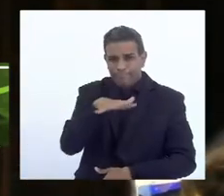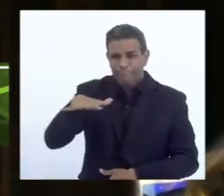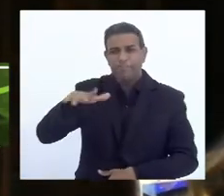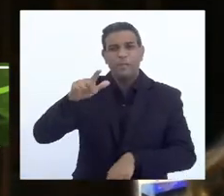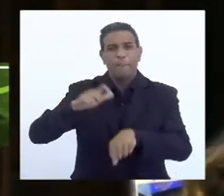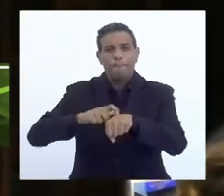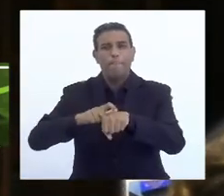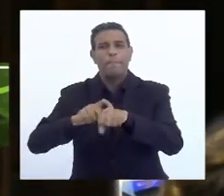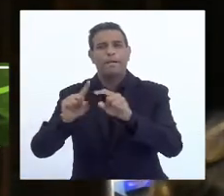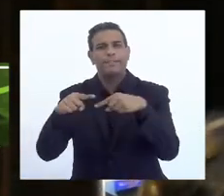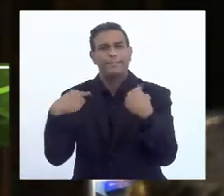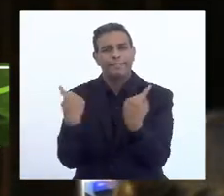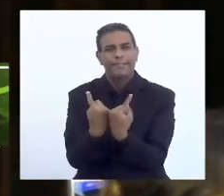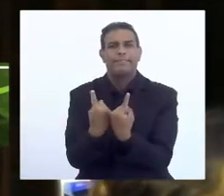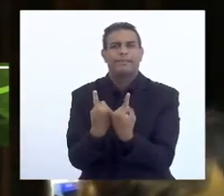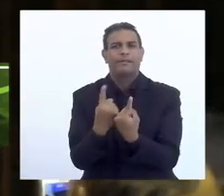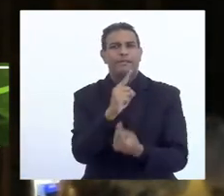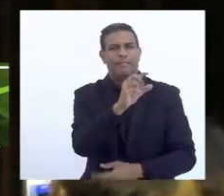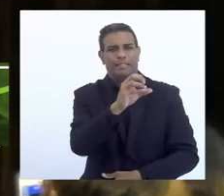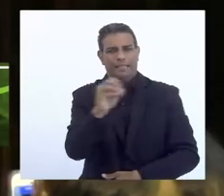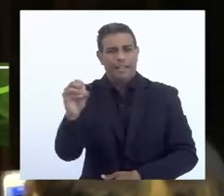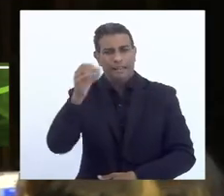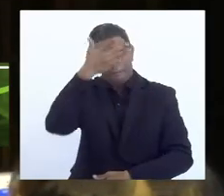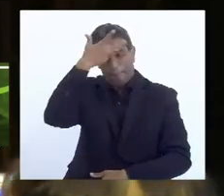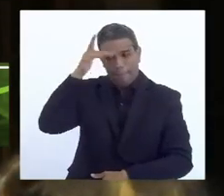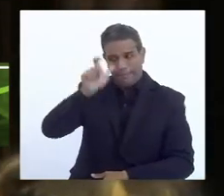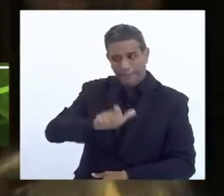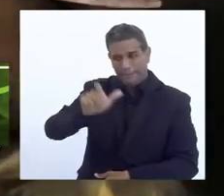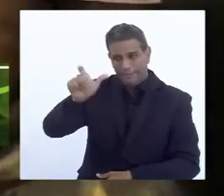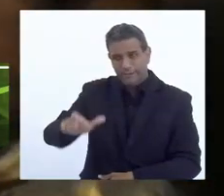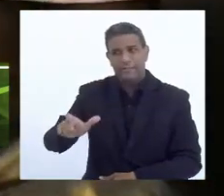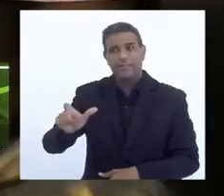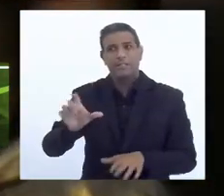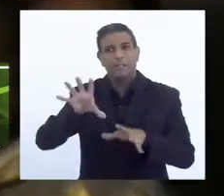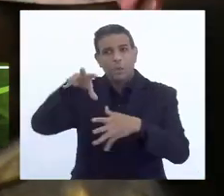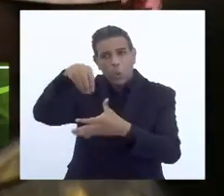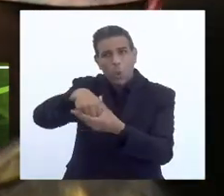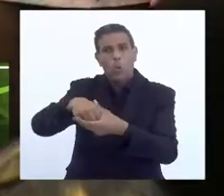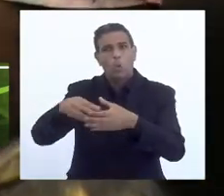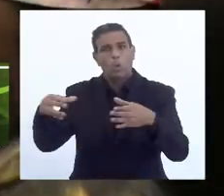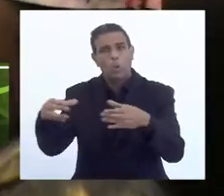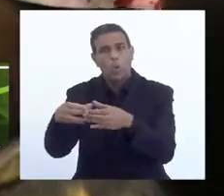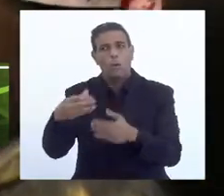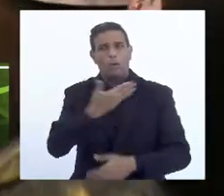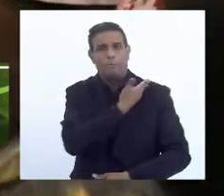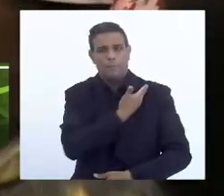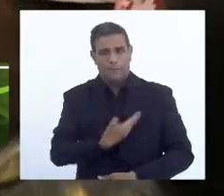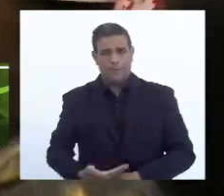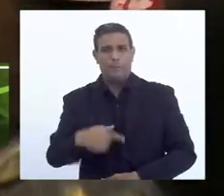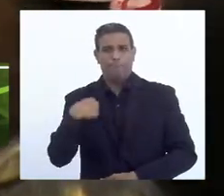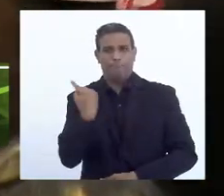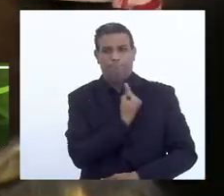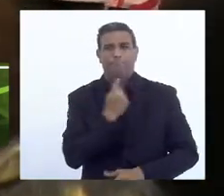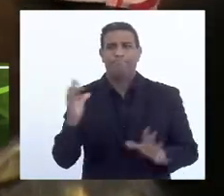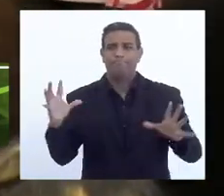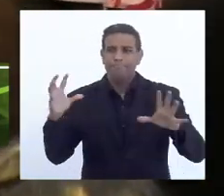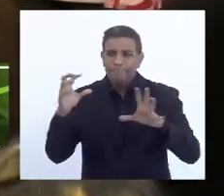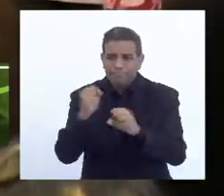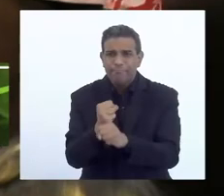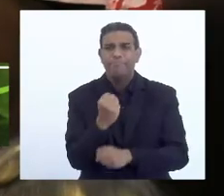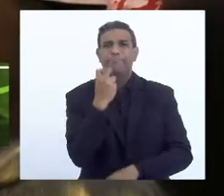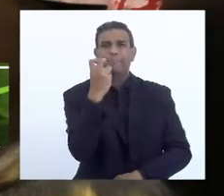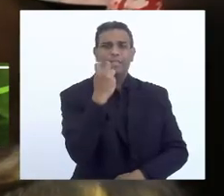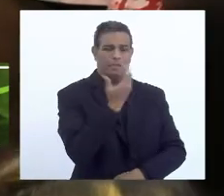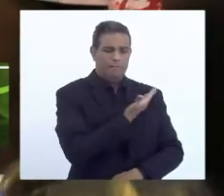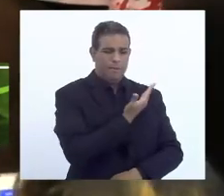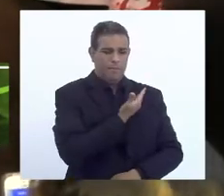pandemia, reunindo mais de 100 pessoas, todas sem máscara, num clube público da cidade. E aí nos juntamos eu e mais 5 amigos